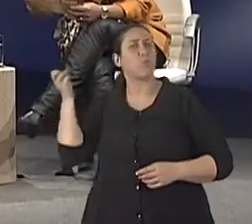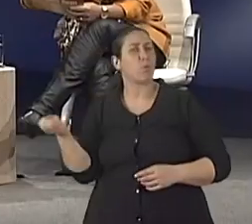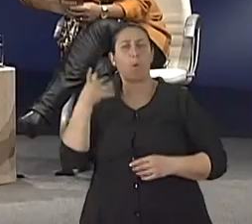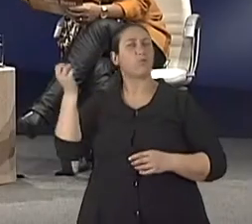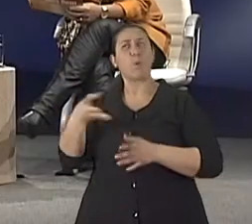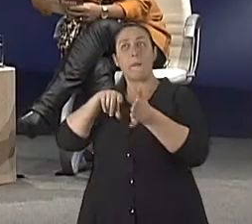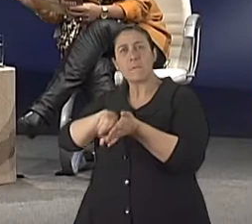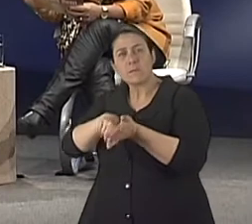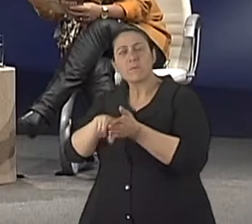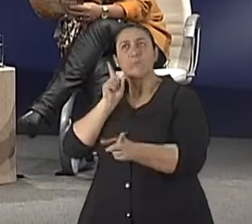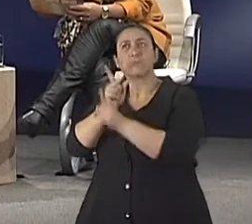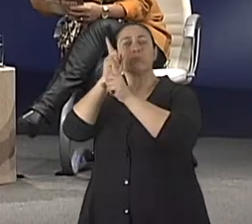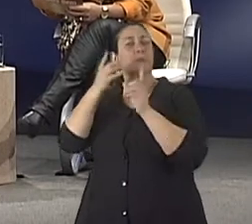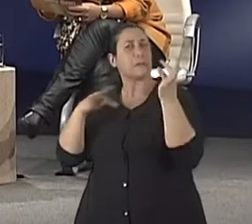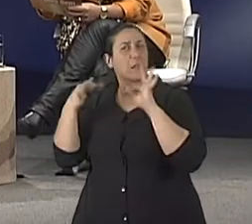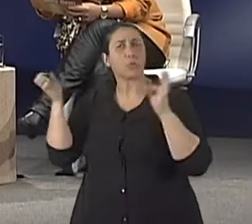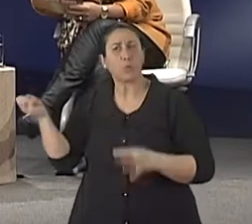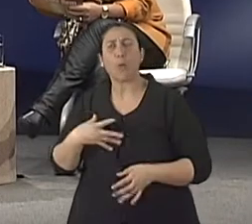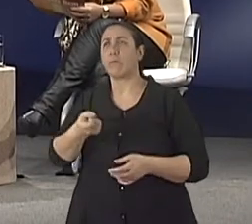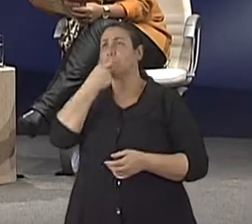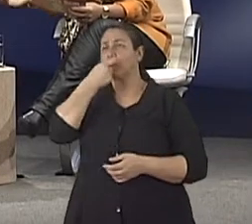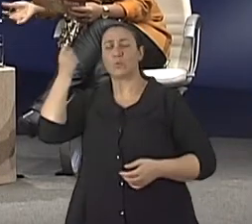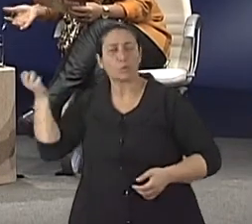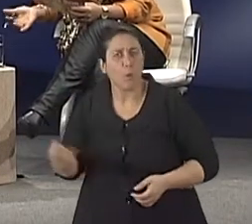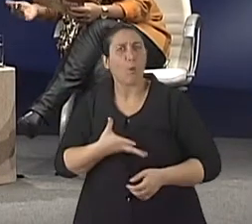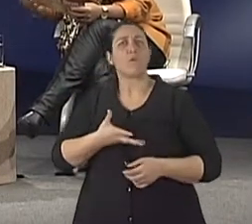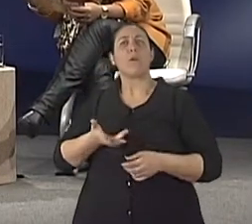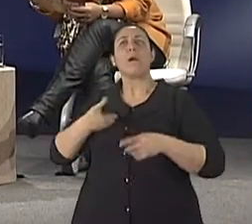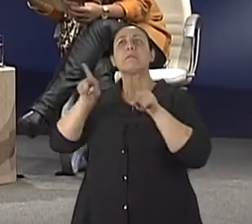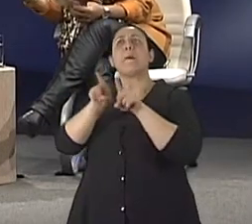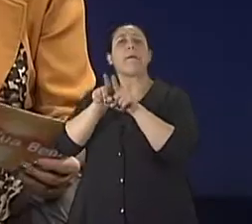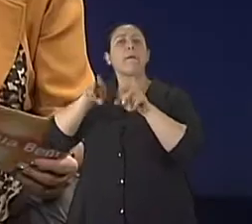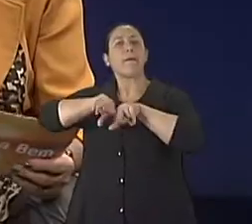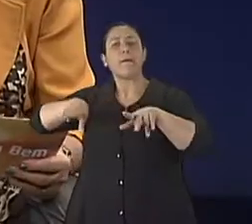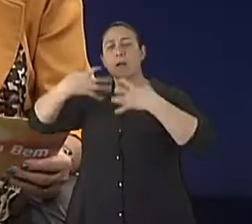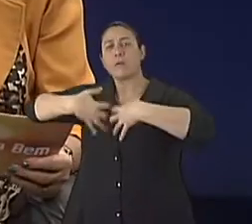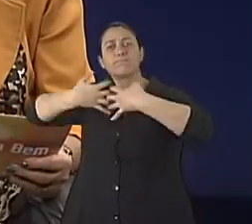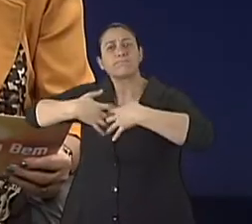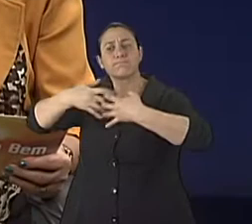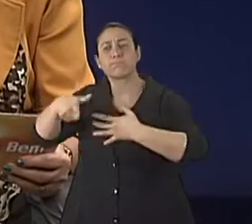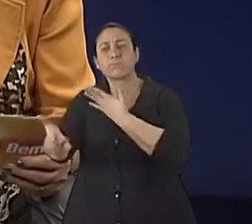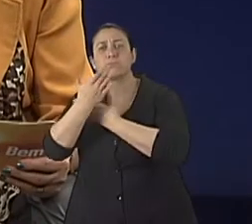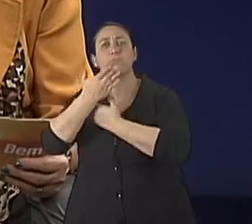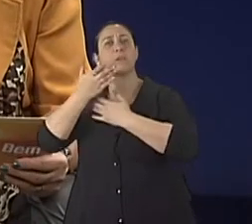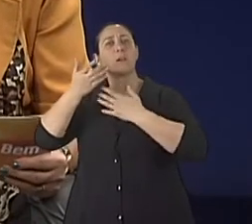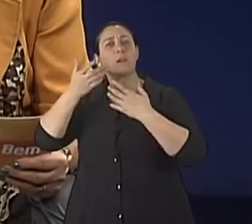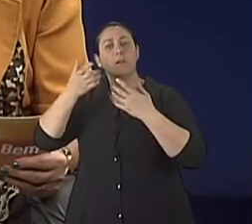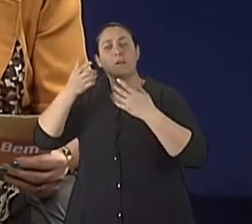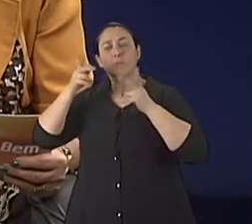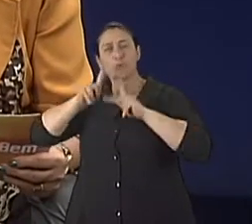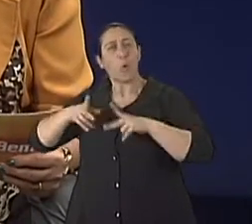pesquisas através de estudos de medicamentos de aparelhagem né à disposição dos médicos né